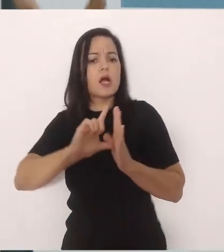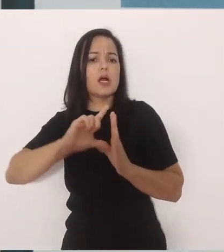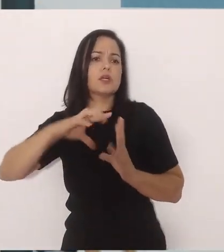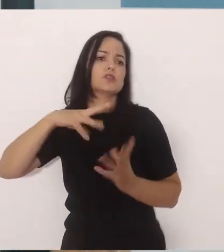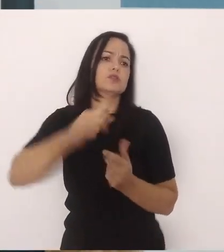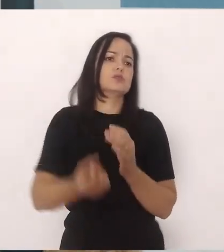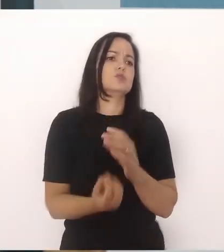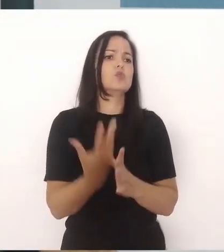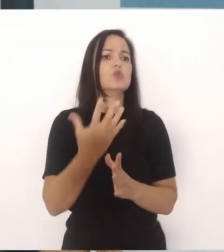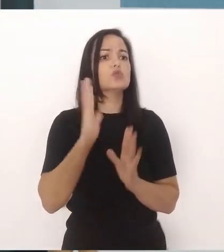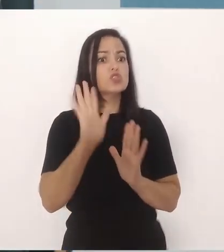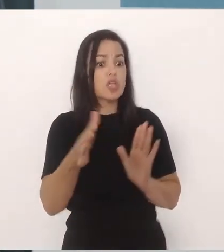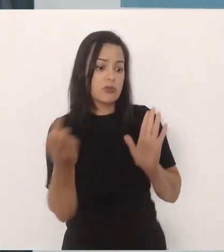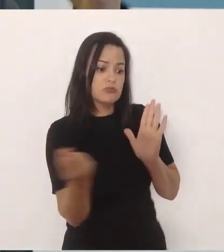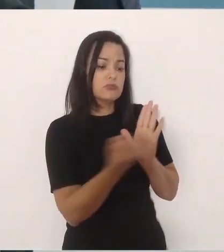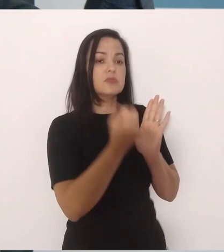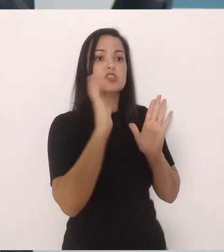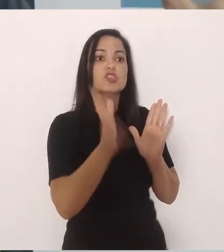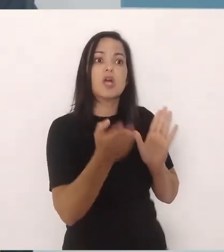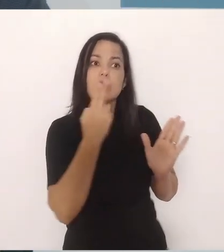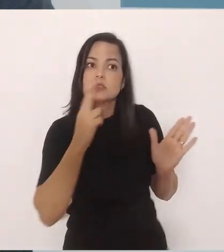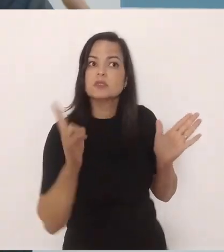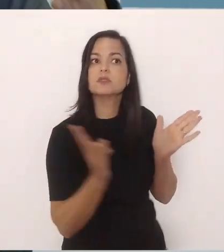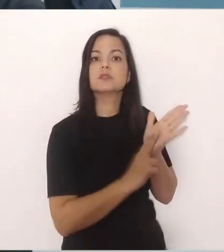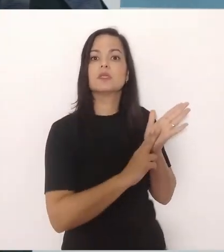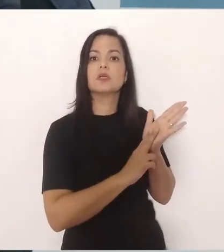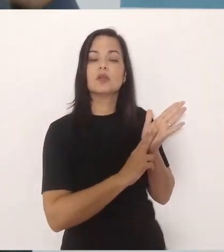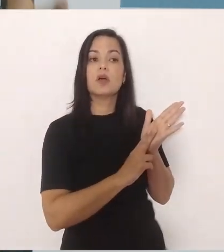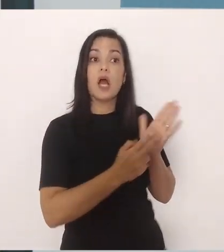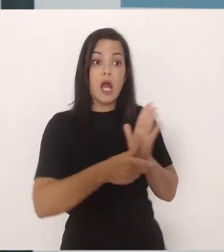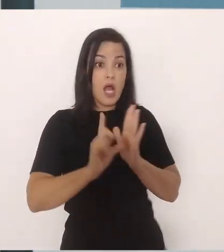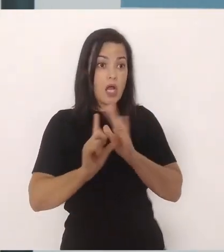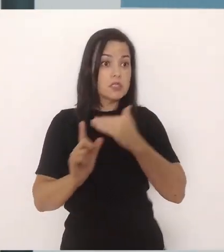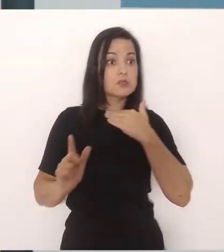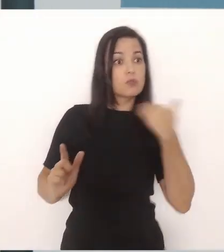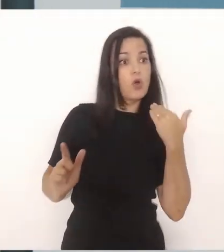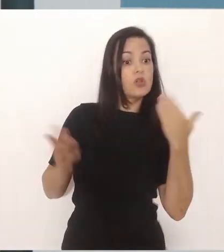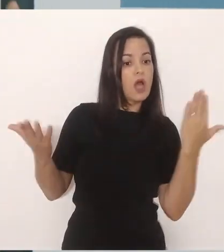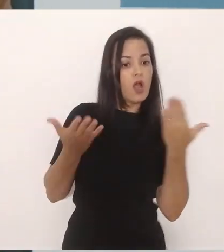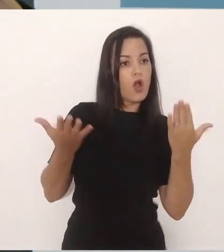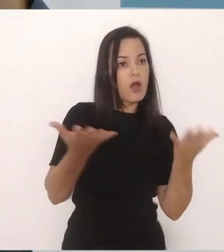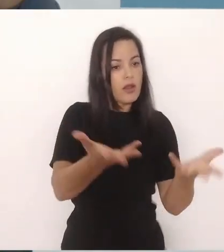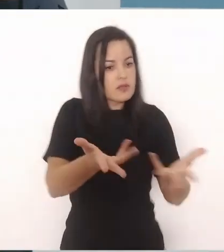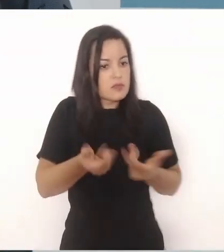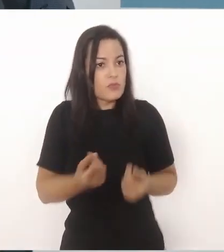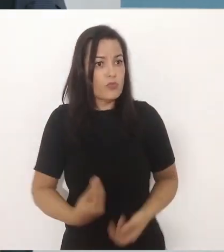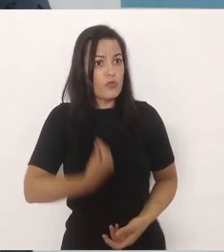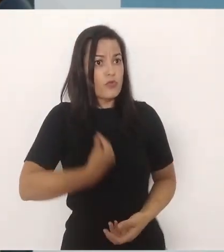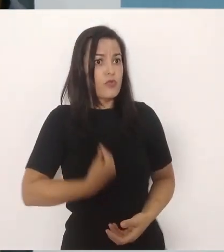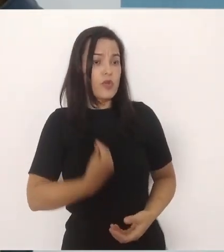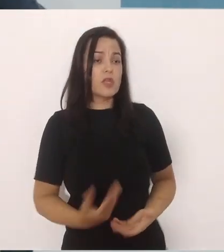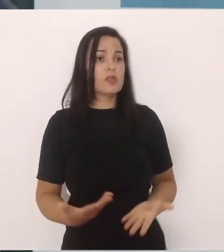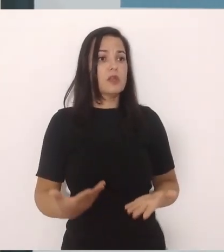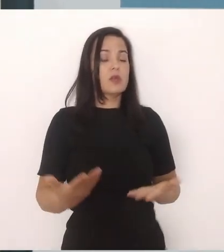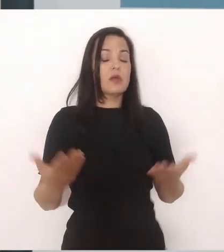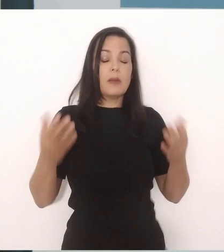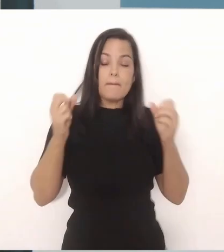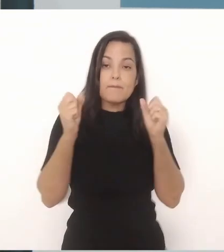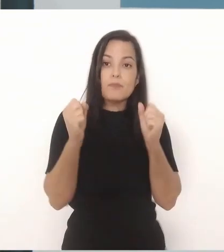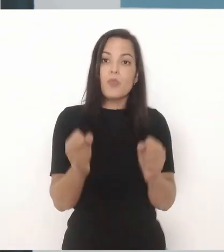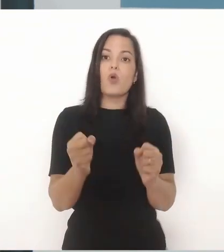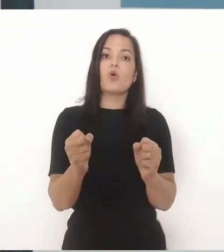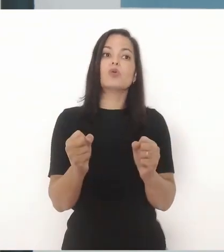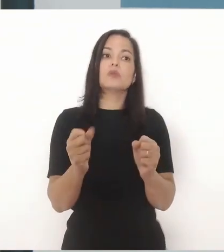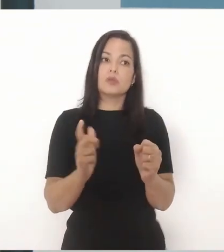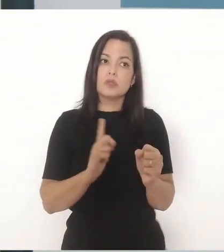selados e penhorados. Vocês estavam mortos e receberam vida. Vocês recebem o poder que